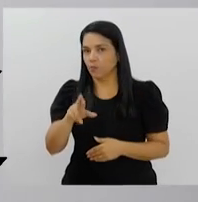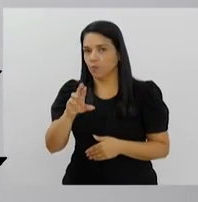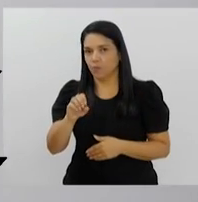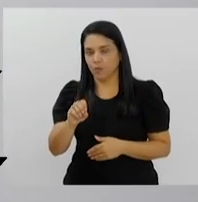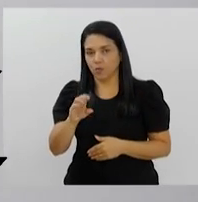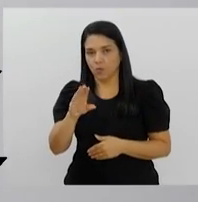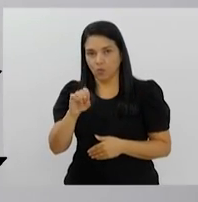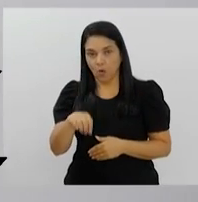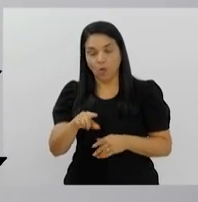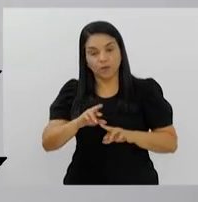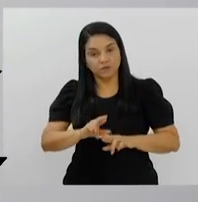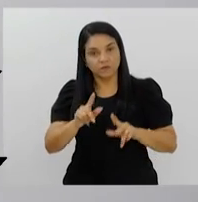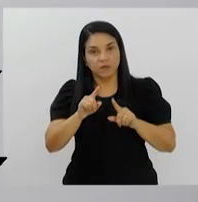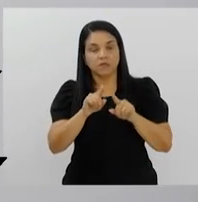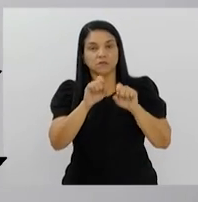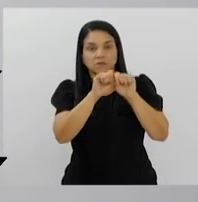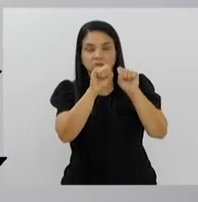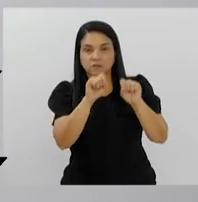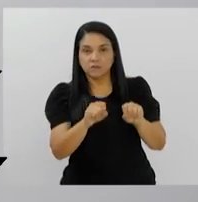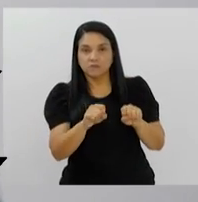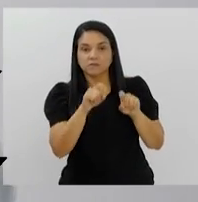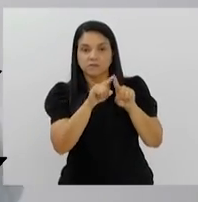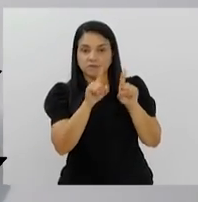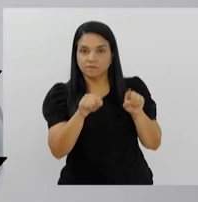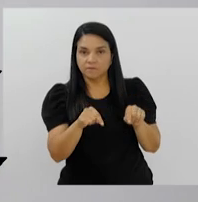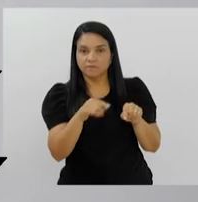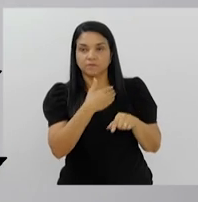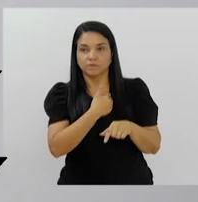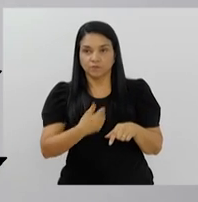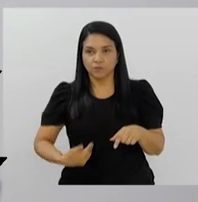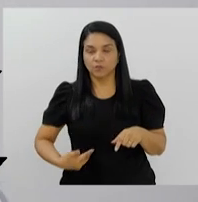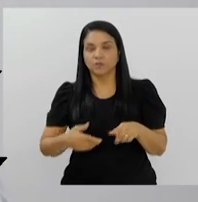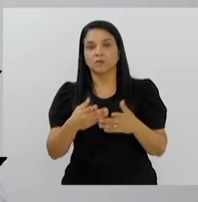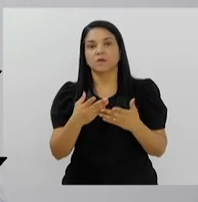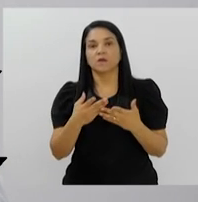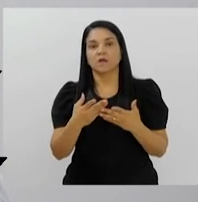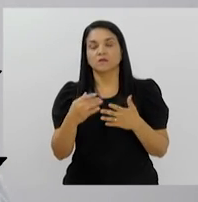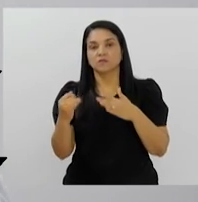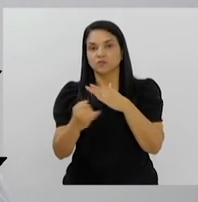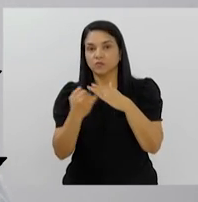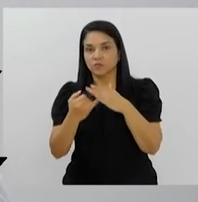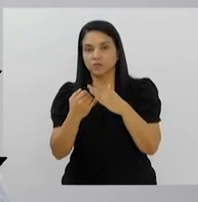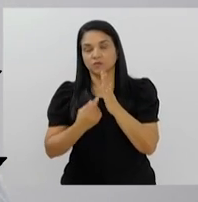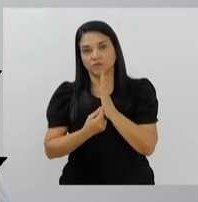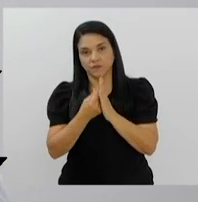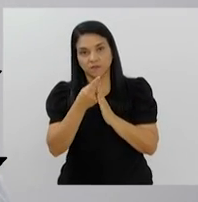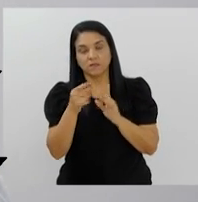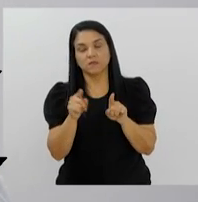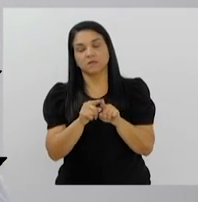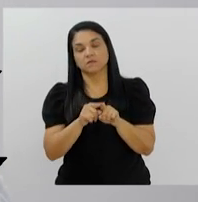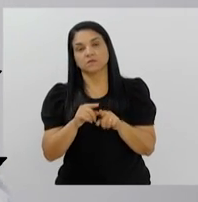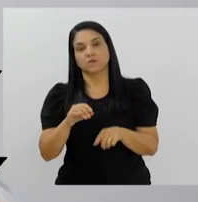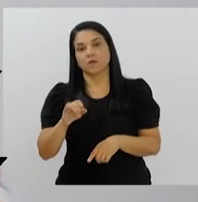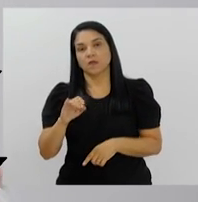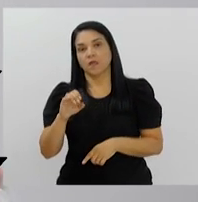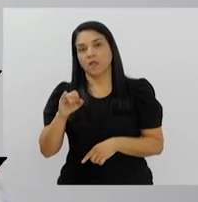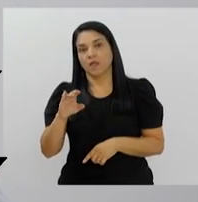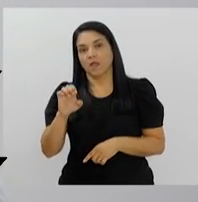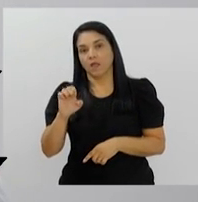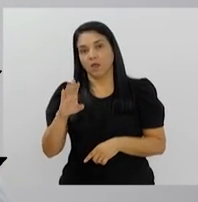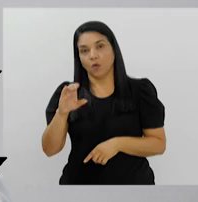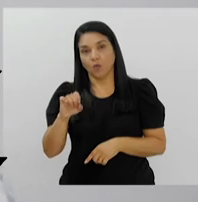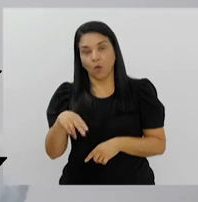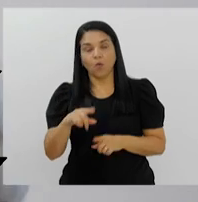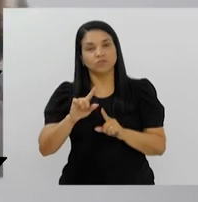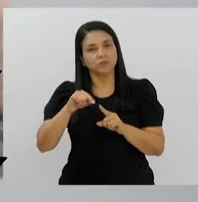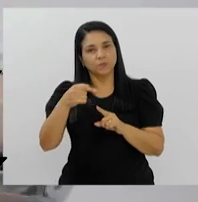públicos As instituições financeiras o e-commerce né que vem cada vez crescendo depois as empresas de